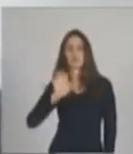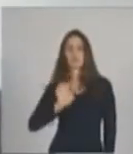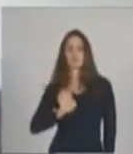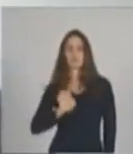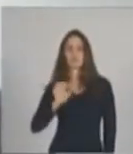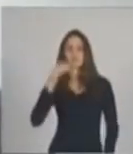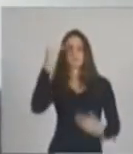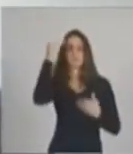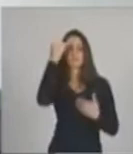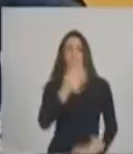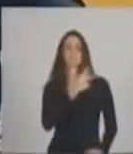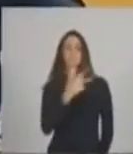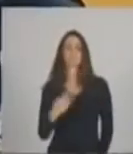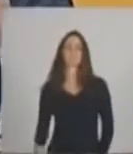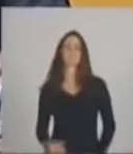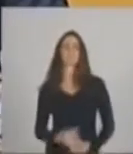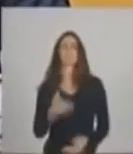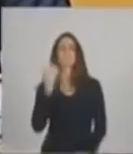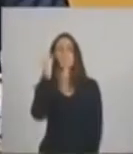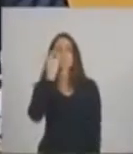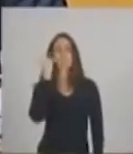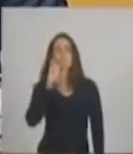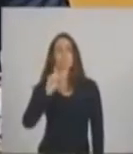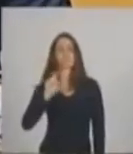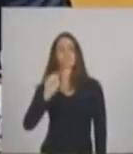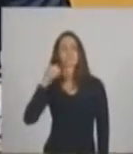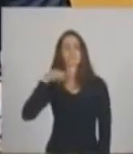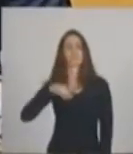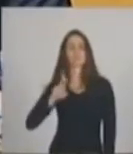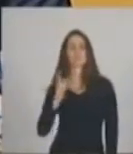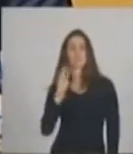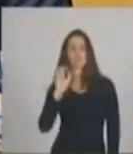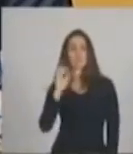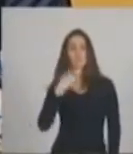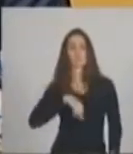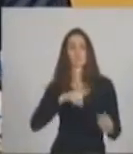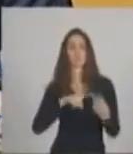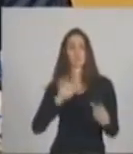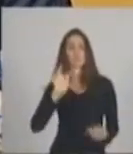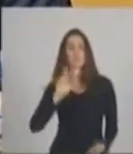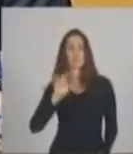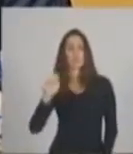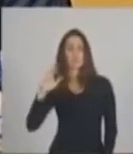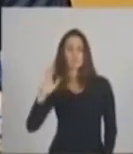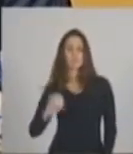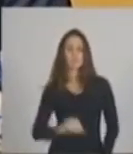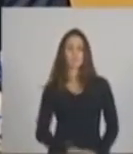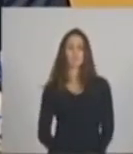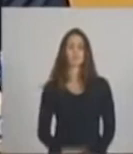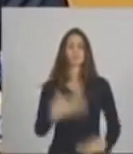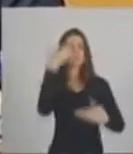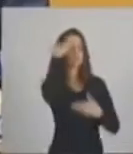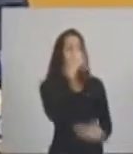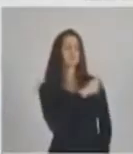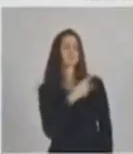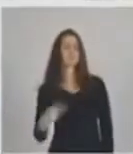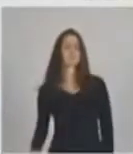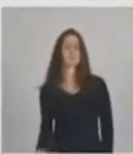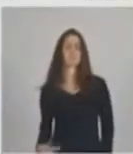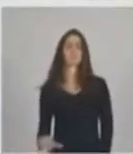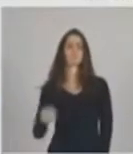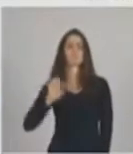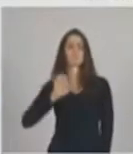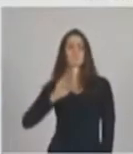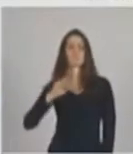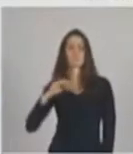presidente. Deputado Chambinho. Também. Depois eu dou a palavra ao deputado Ferraz. Obrigado, presidente Eric. Quero